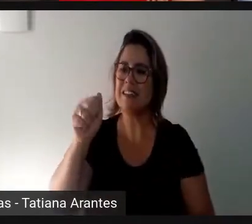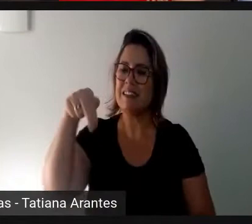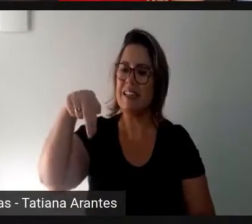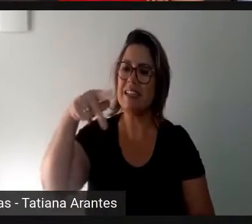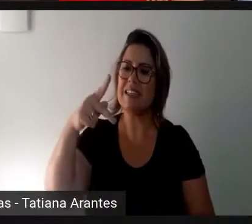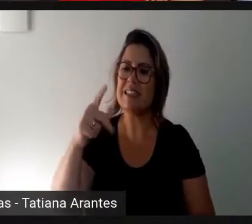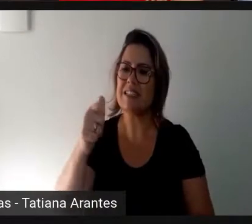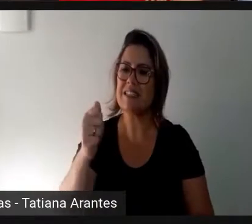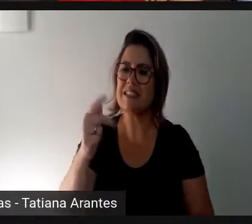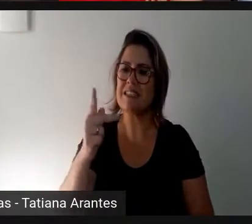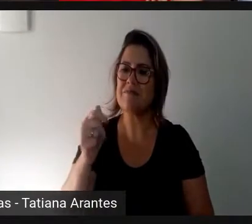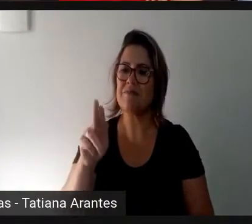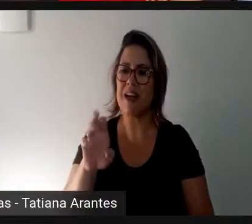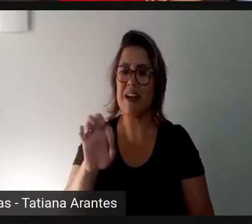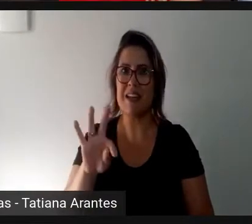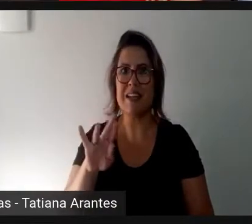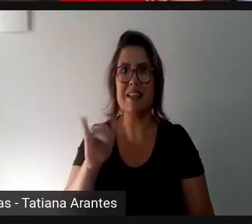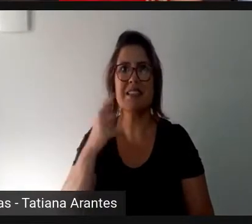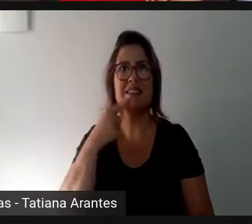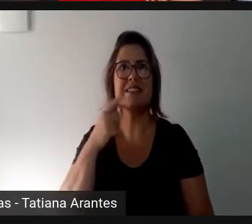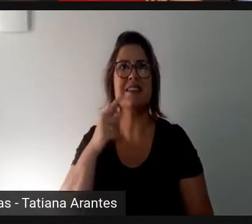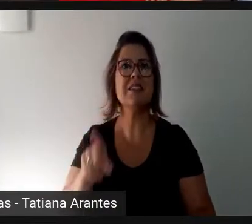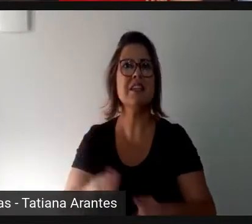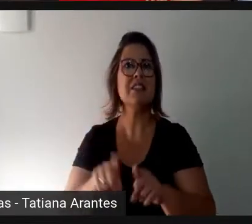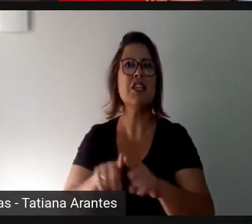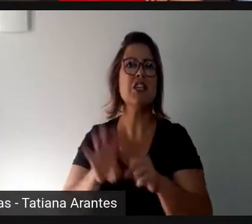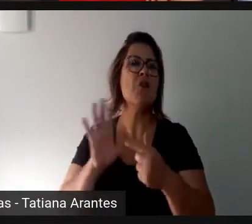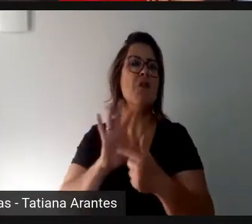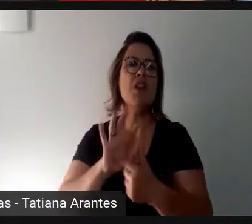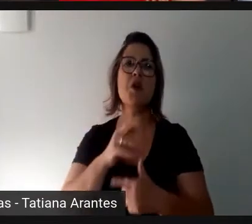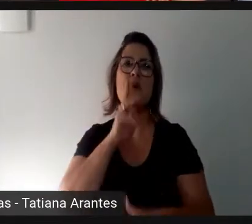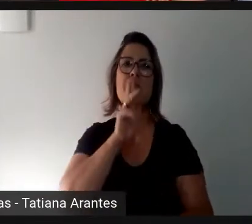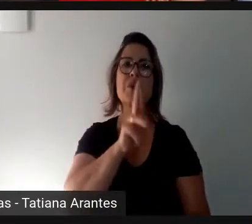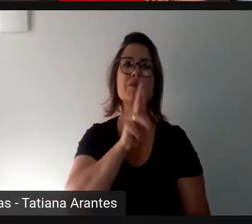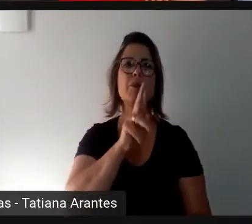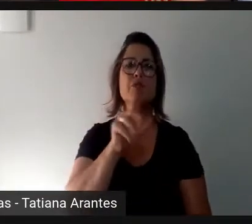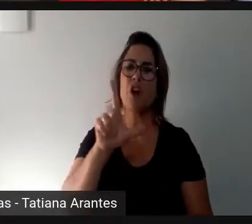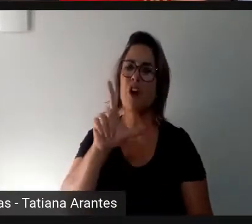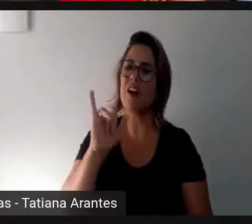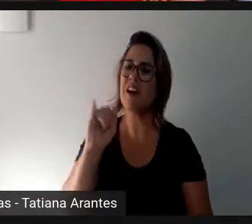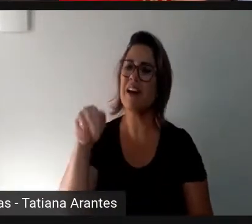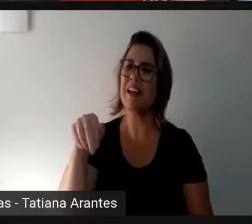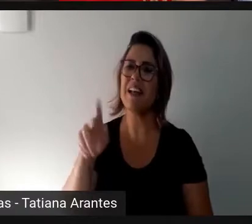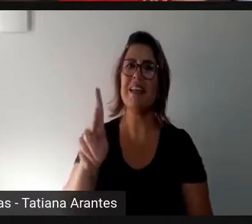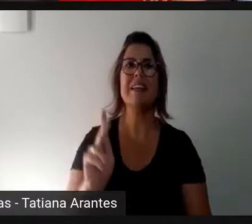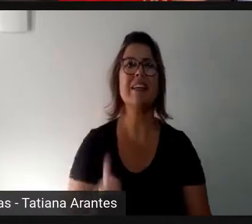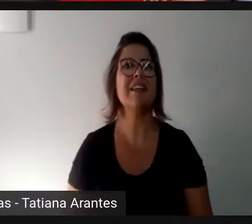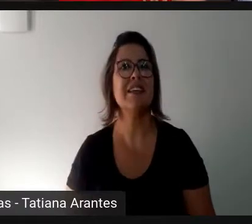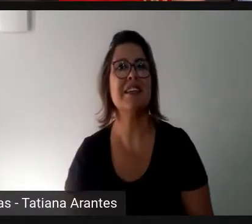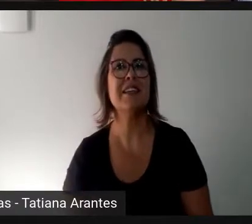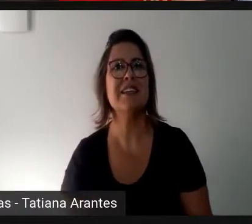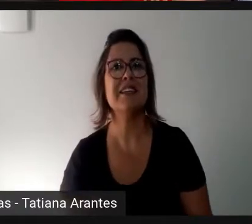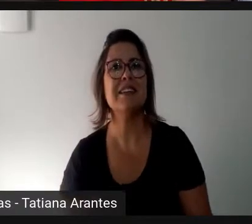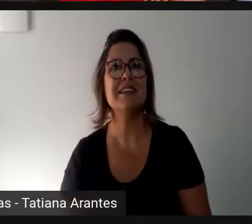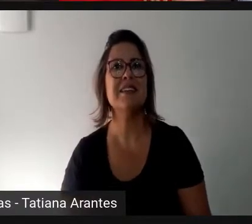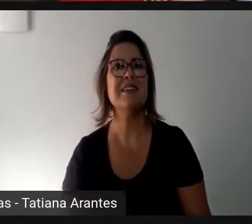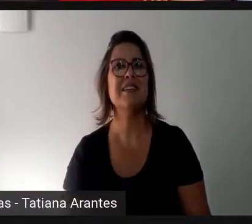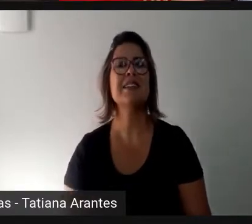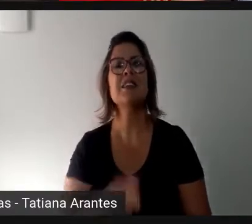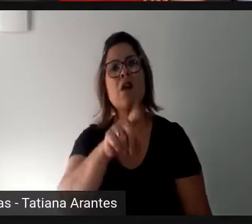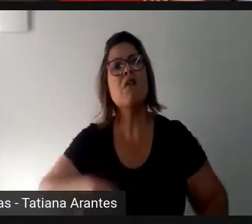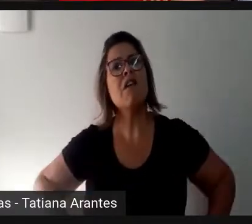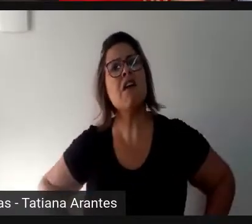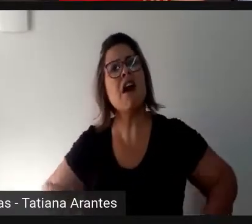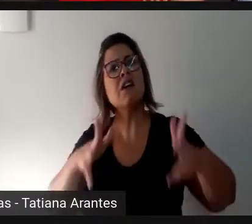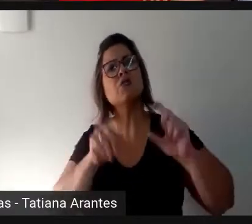muita laia aqui na Câmara só com o link do site que tem isso. Tá? Eu quero saber o que é que o deputado gastou o mês todo. Está aqui o link. Tá?